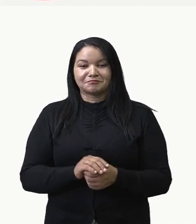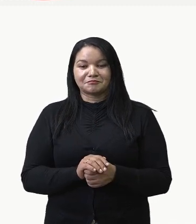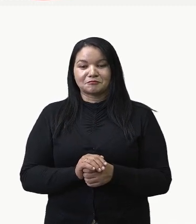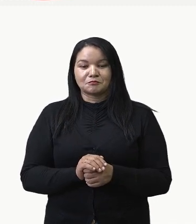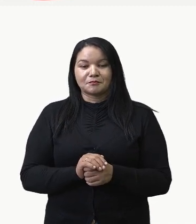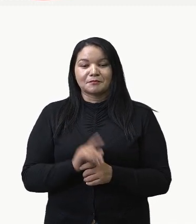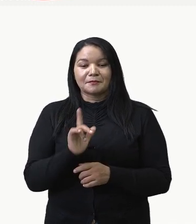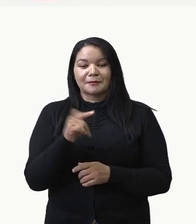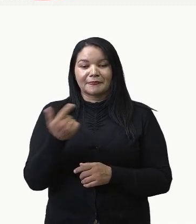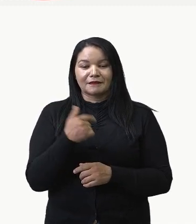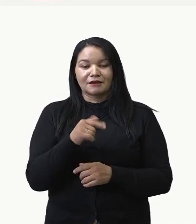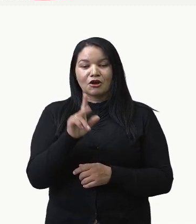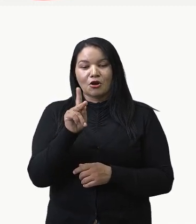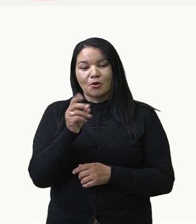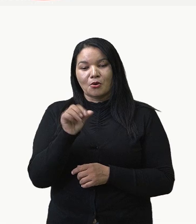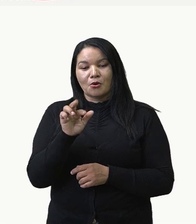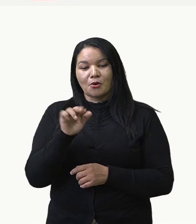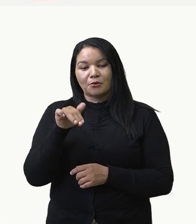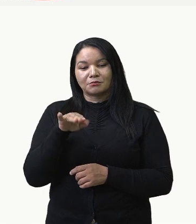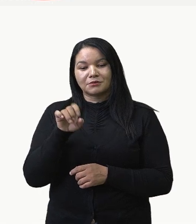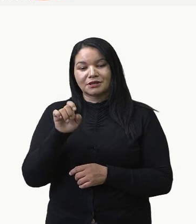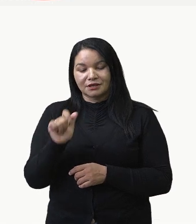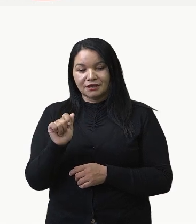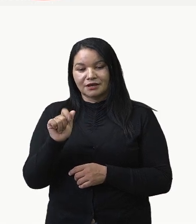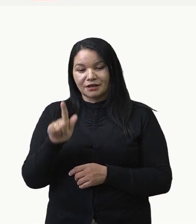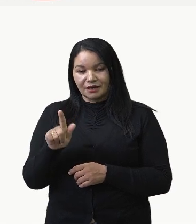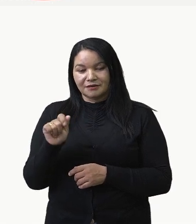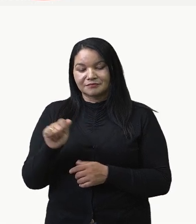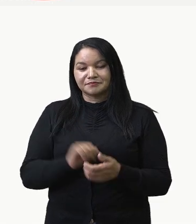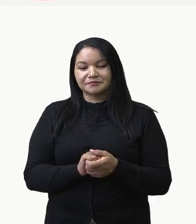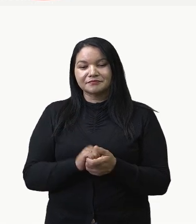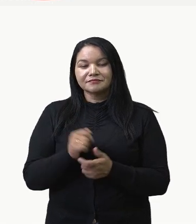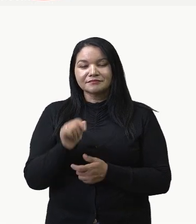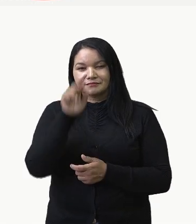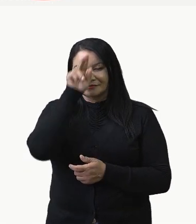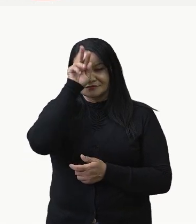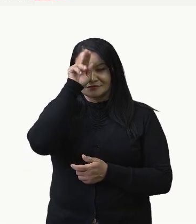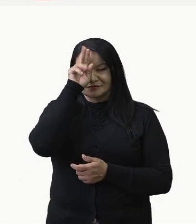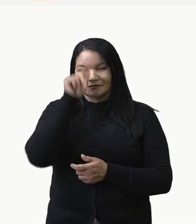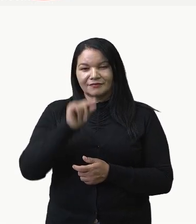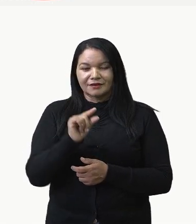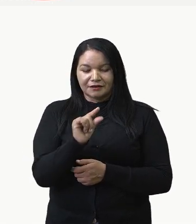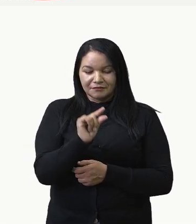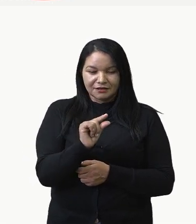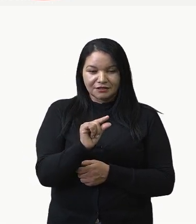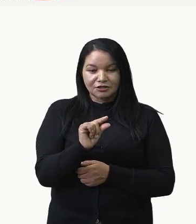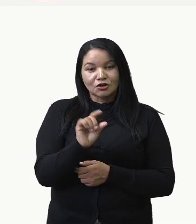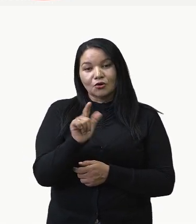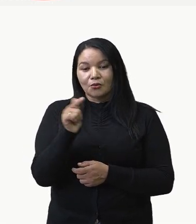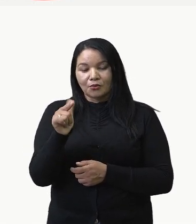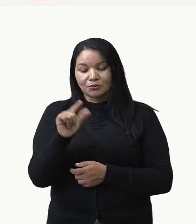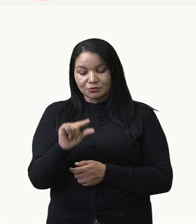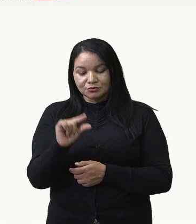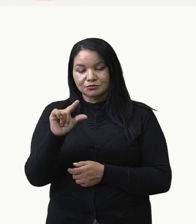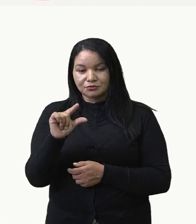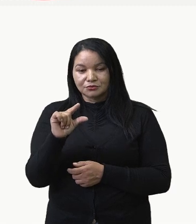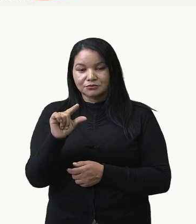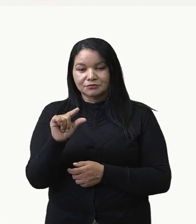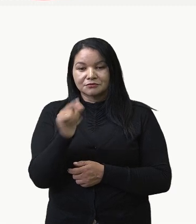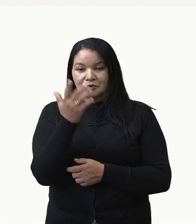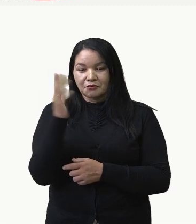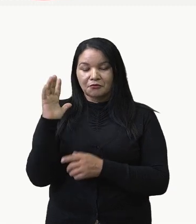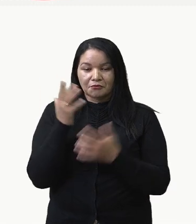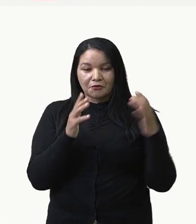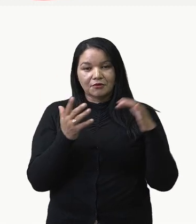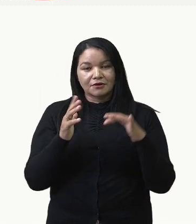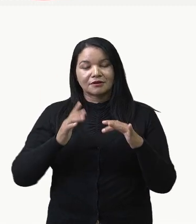formiga tem tem vários tipos de formigas tem umas que são da da da selva da floresta mesmo mas tem outras que